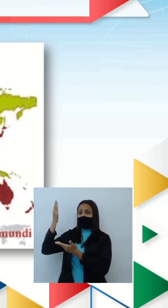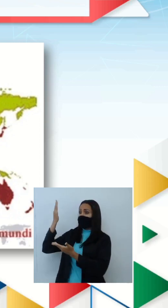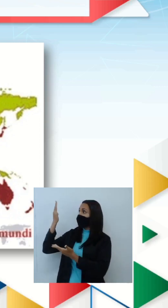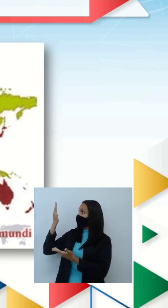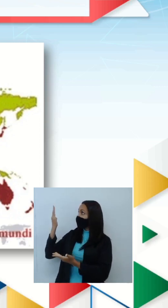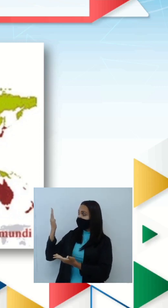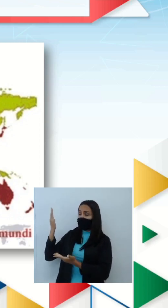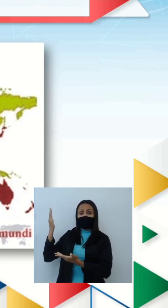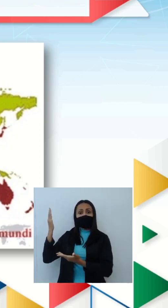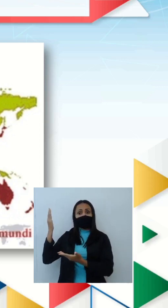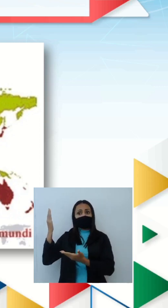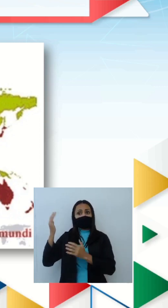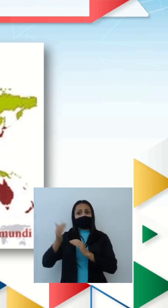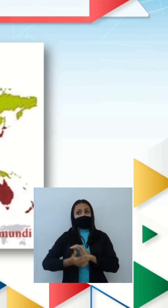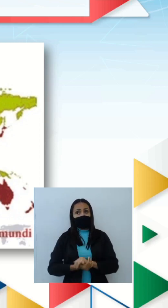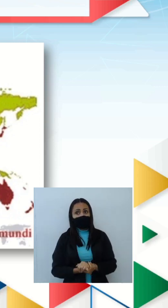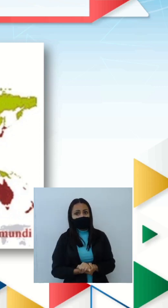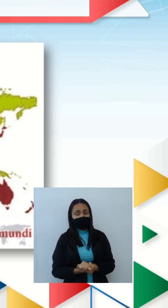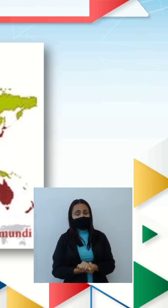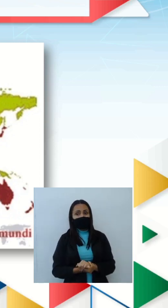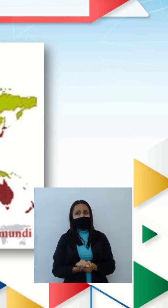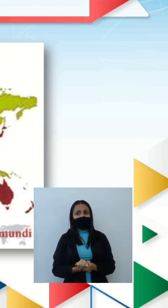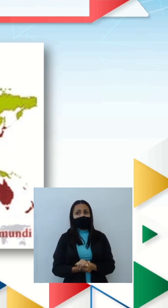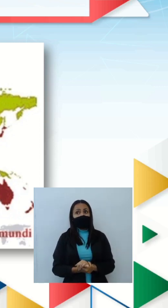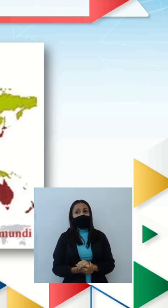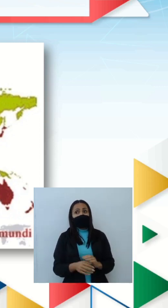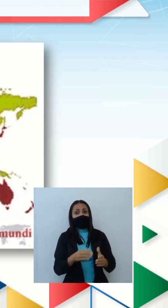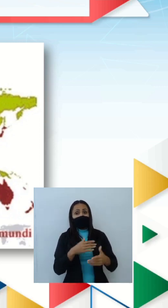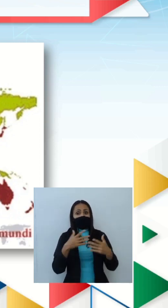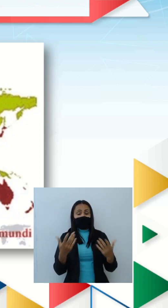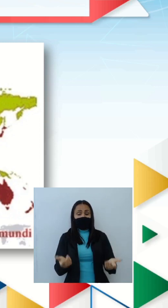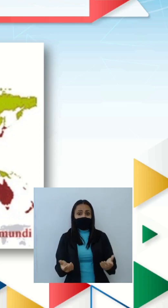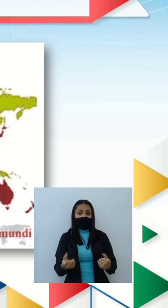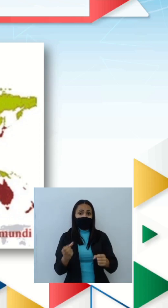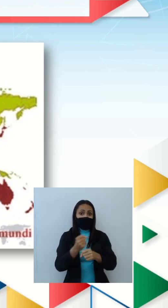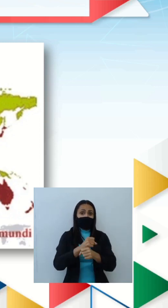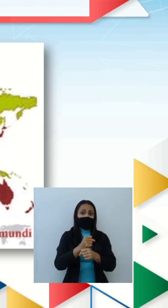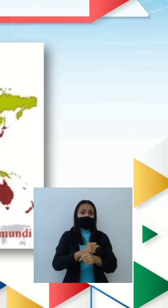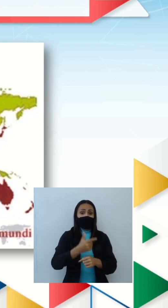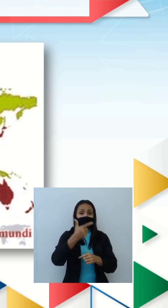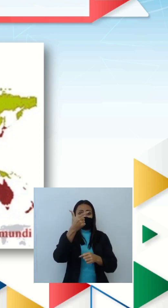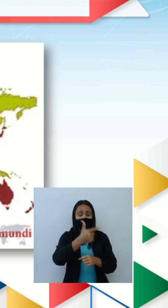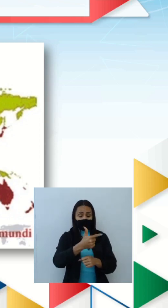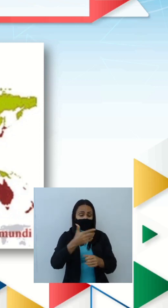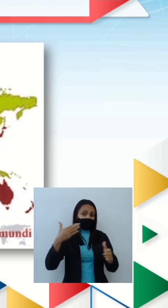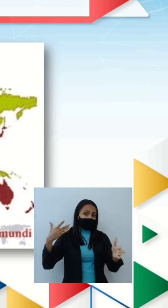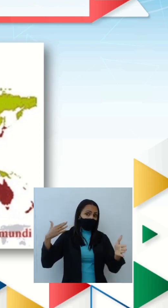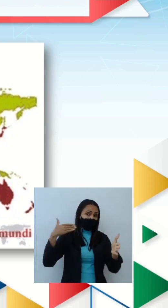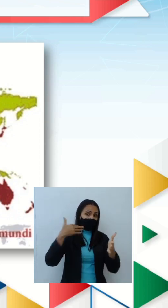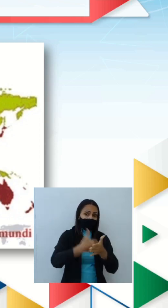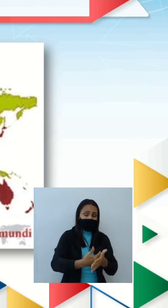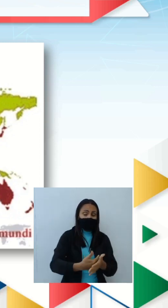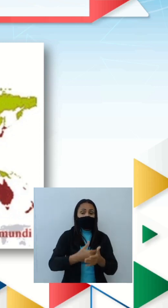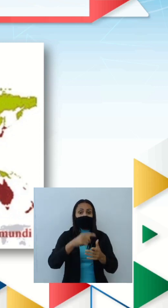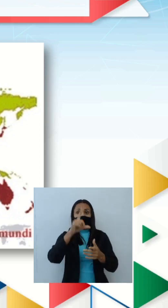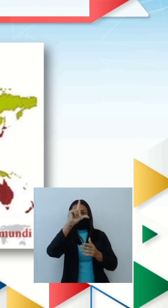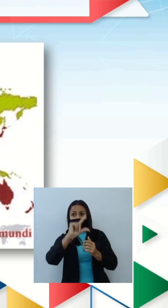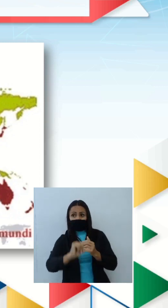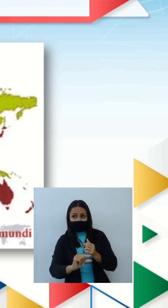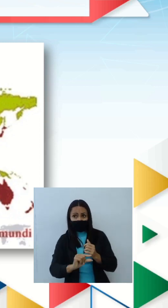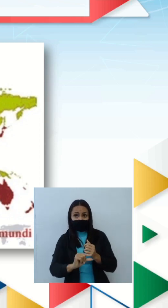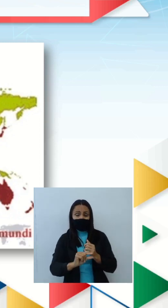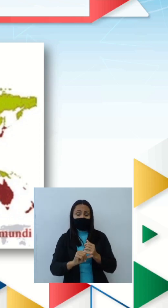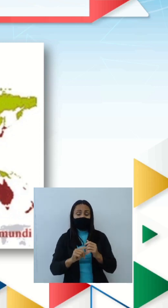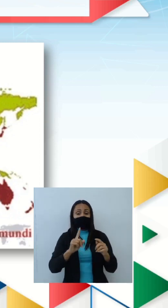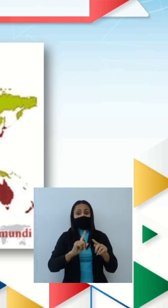tá bom? Então, apesar que nos últimos 2 anos o BIP brasileiro está caindo um pouco, mas também vale